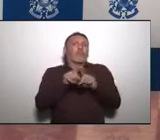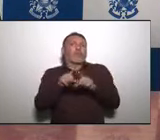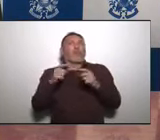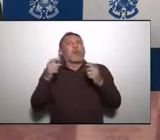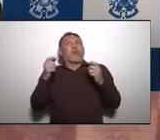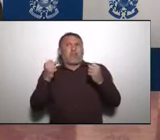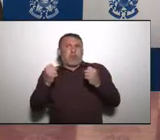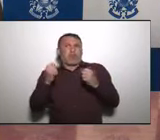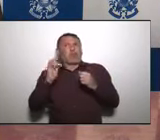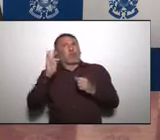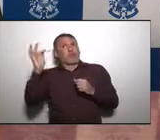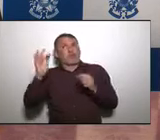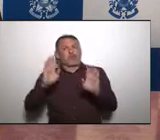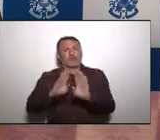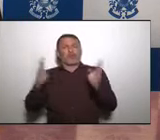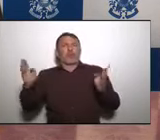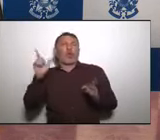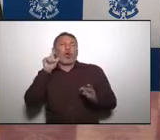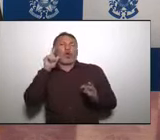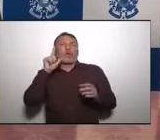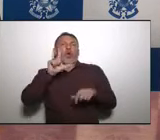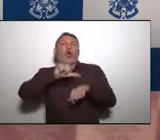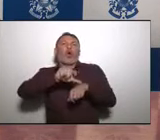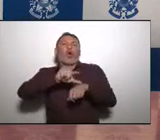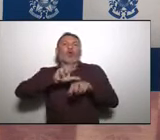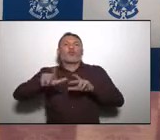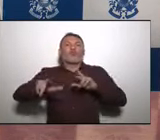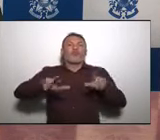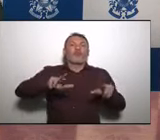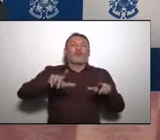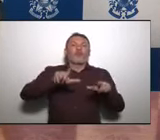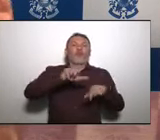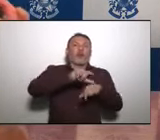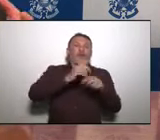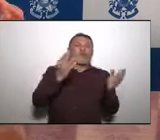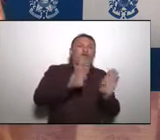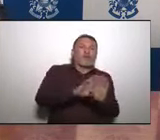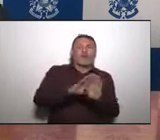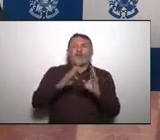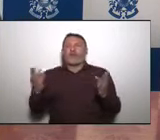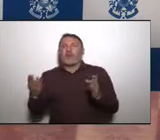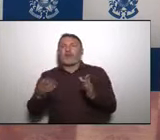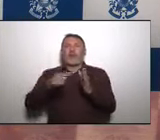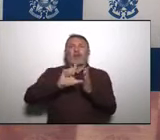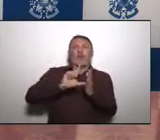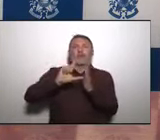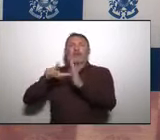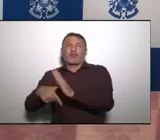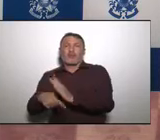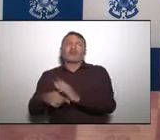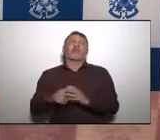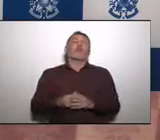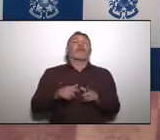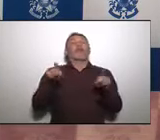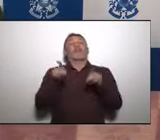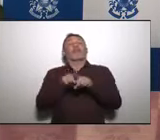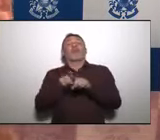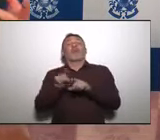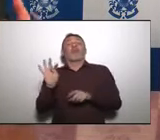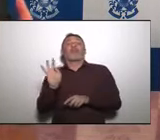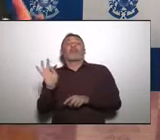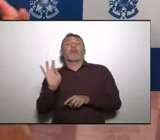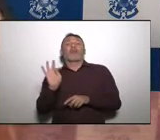nós não podemos fazer uma concentração nos terminais, porque os ônibus não podem estar superlotados, porque é local